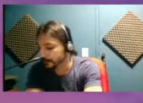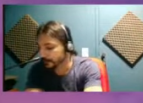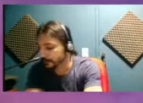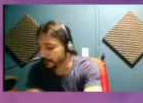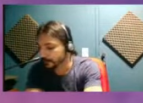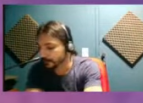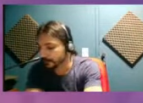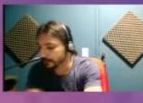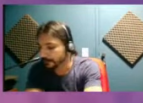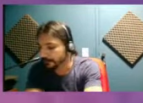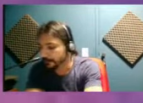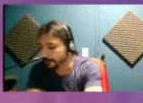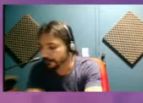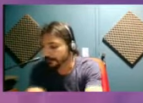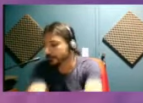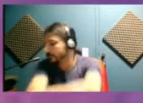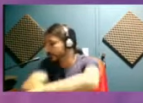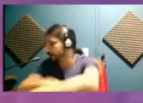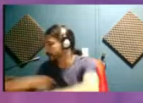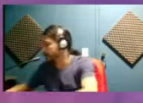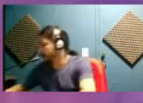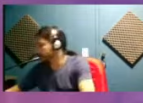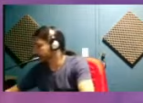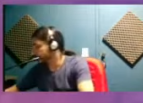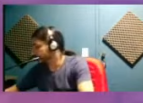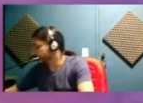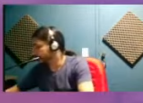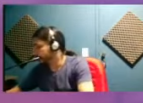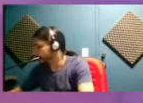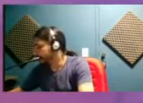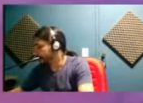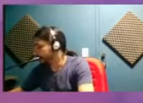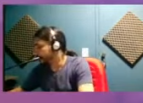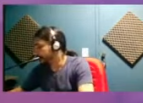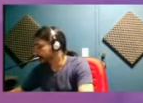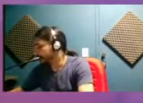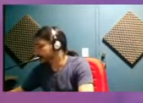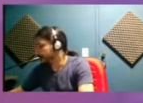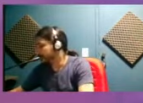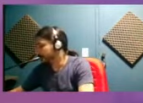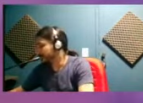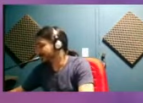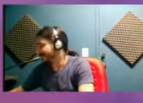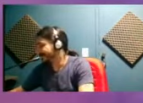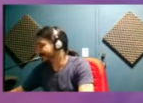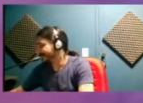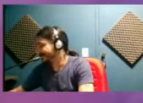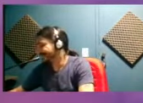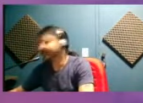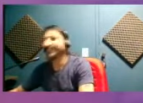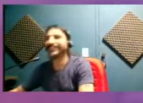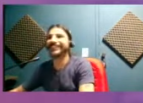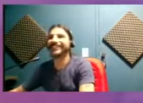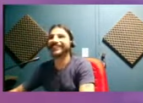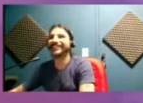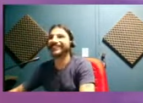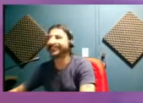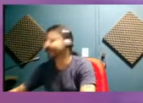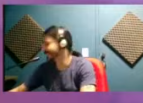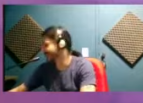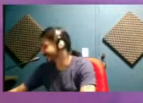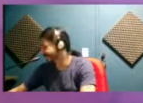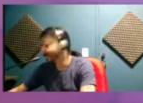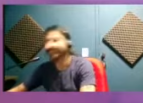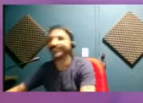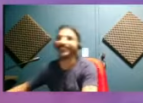vacinação nos municípios e a Fonte é o portal Brasil Fed de covid em uma tentativa bizarra de agradar a Extrema